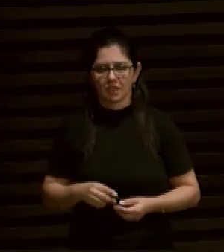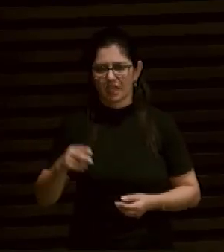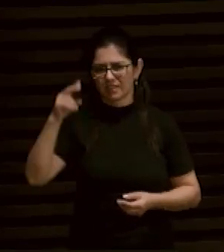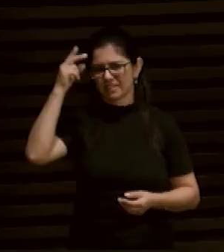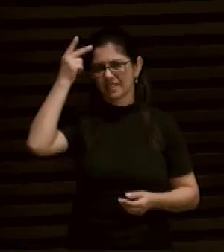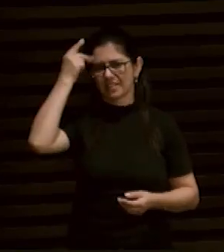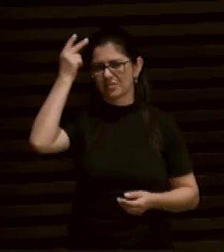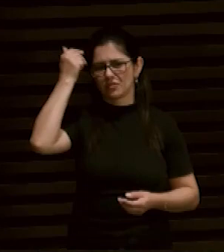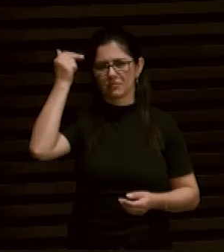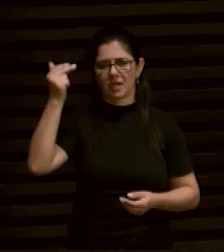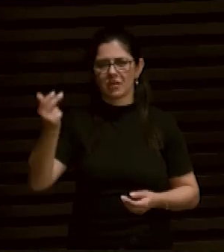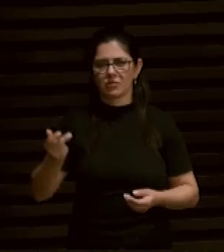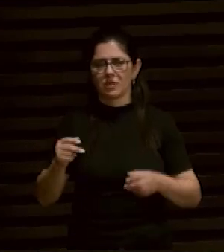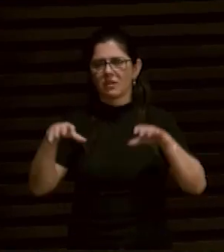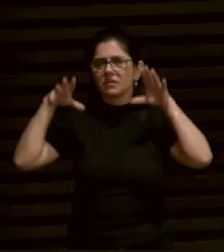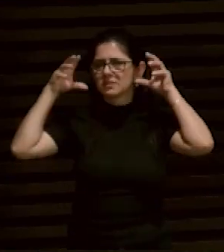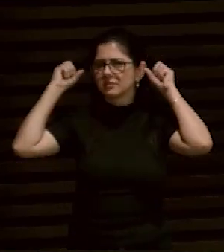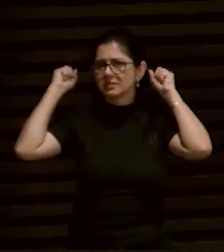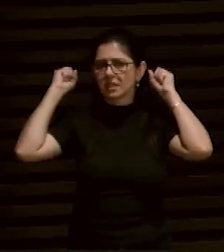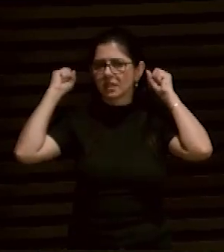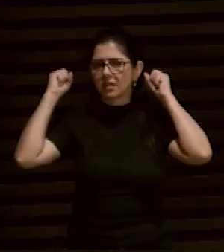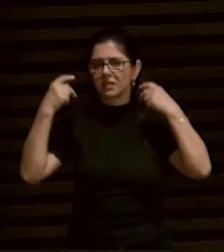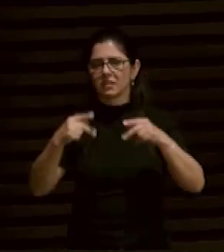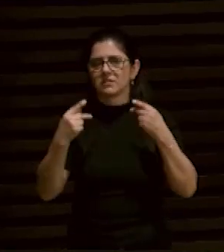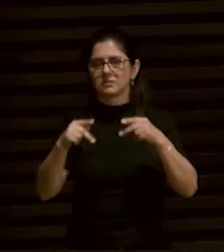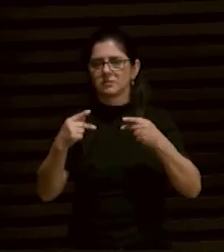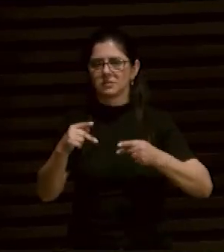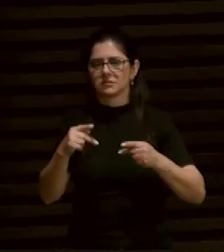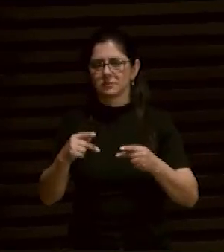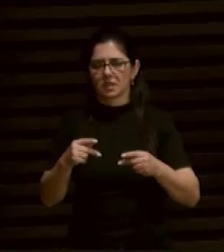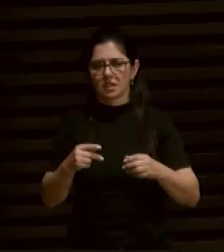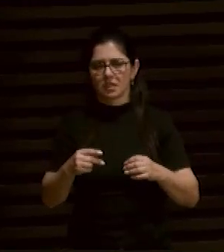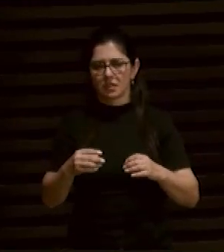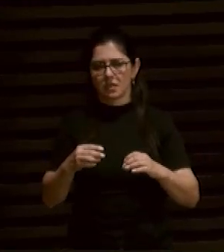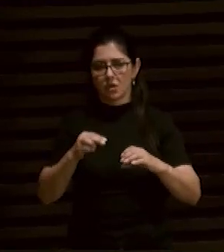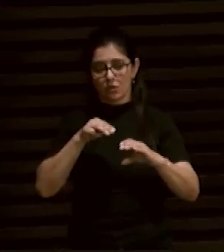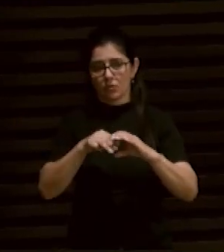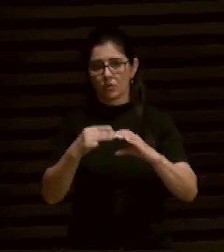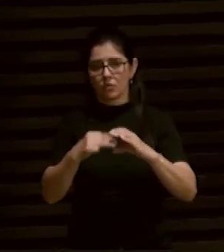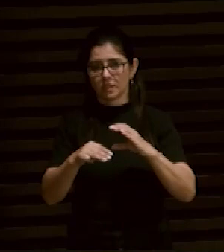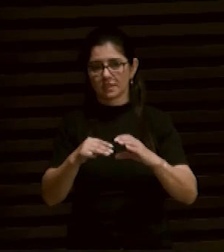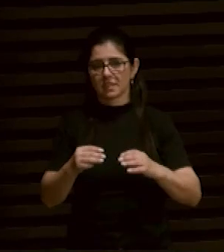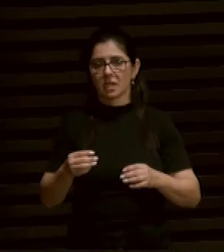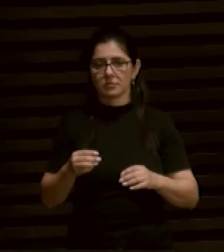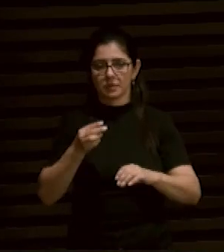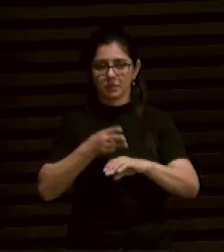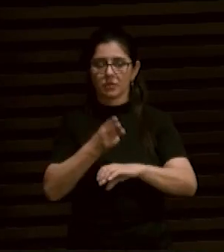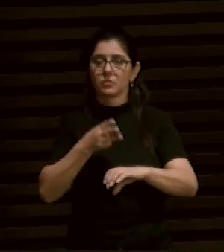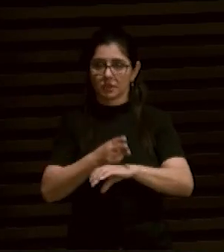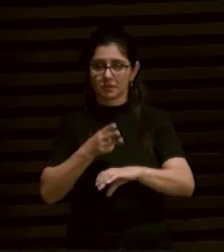e também ser pastoreado por WhatsApp, por e-mail, por YouTube. Então, irmãos, o ministério da